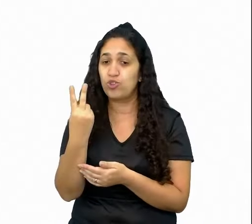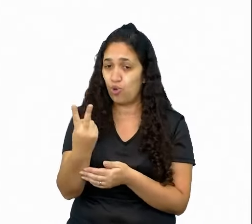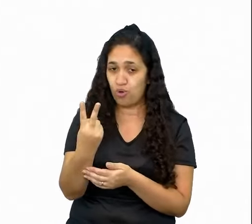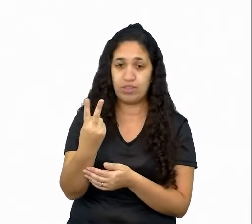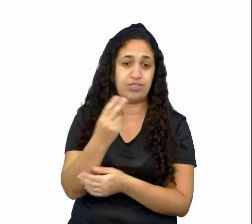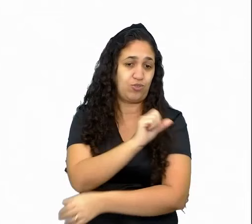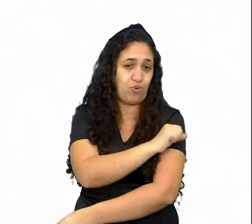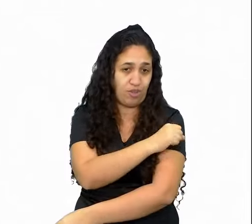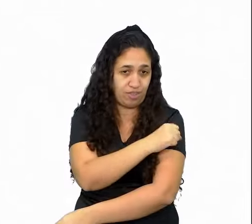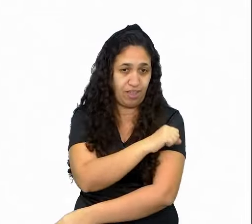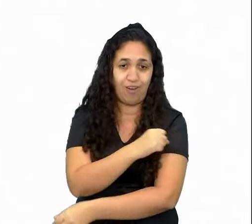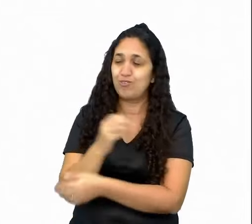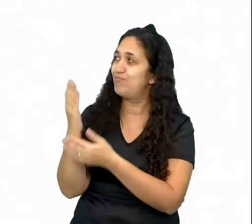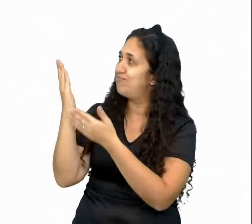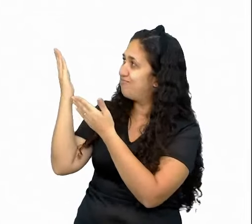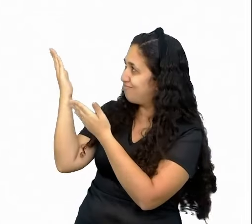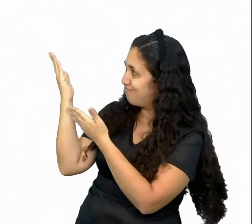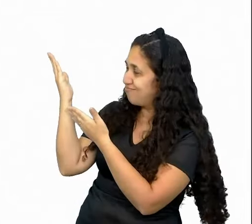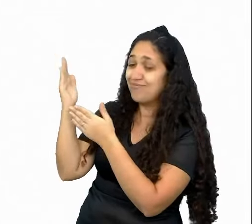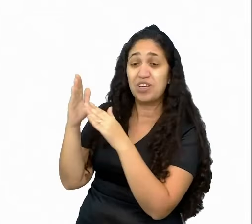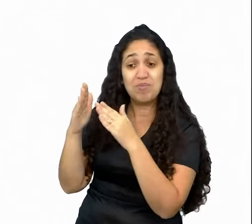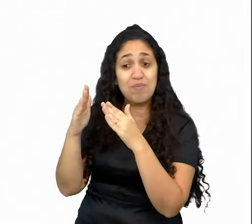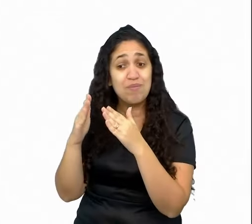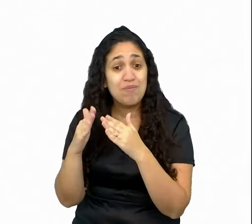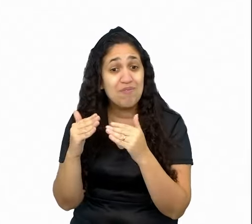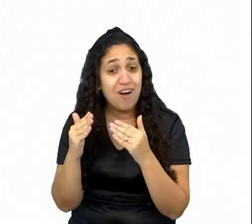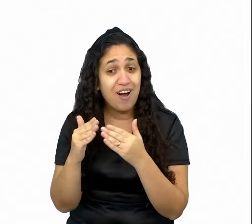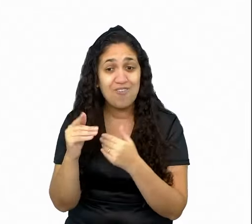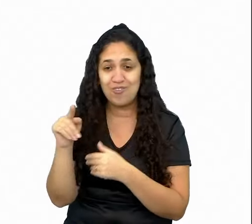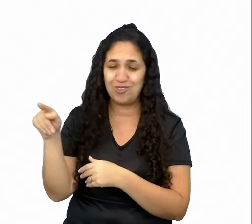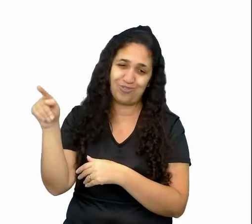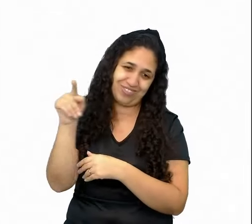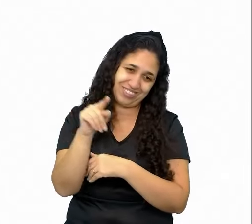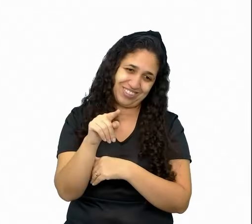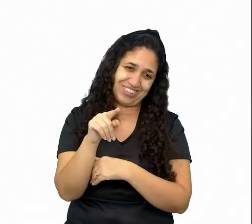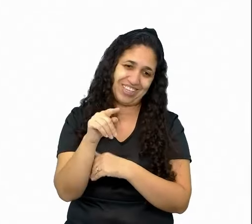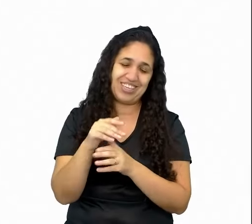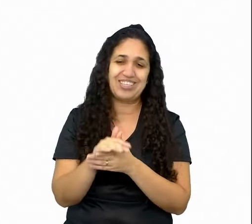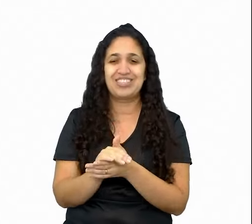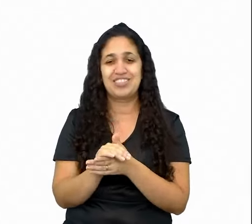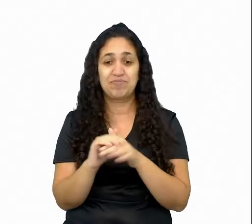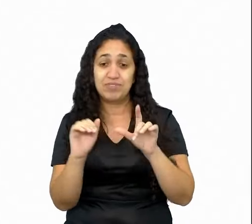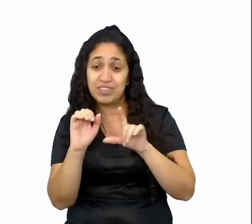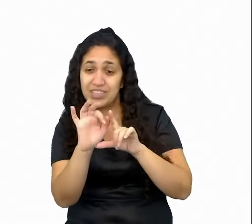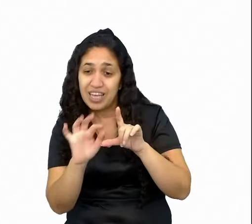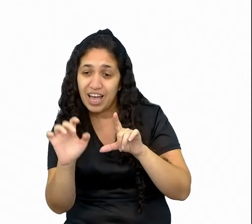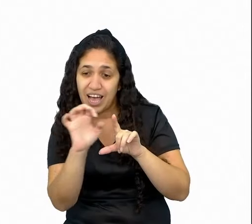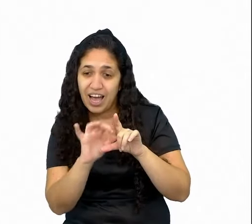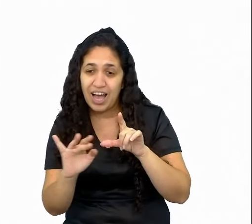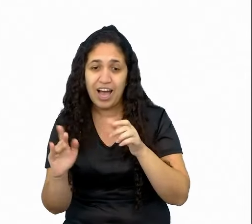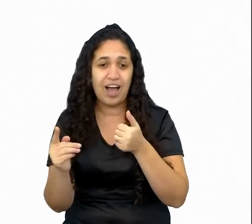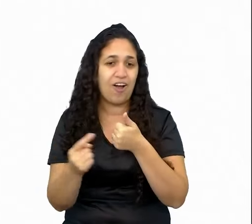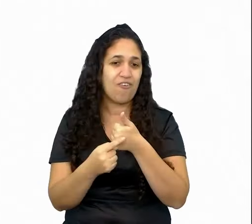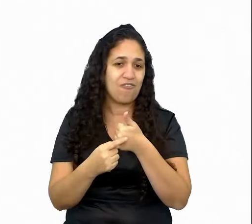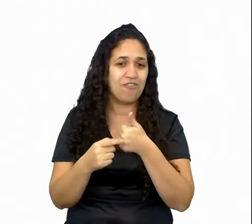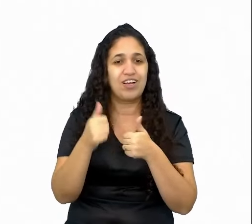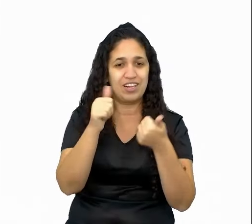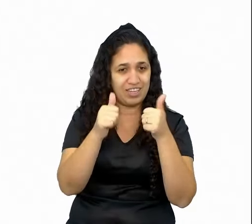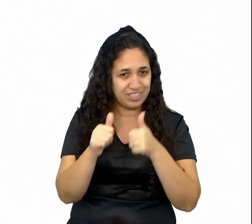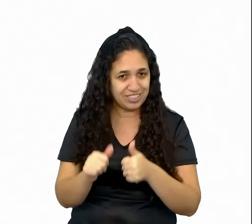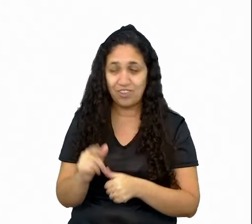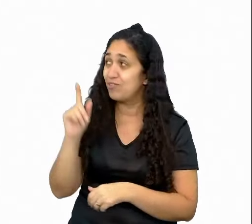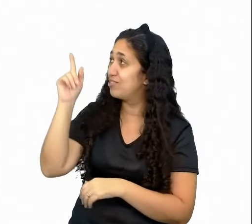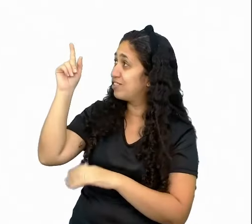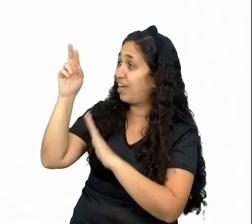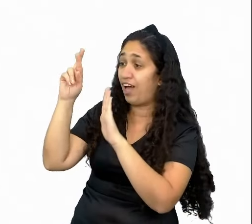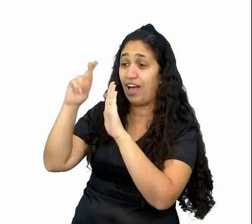ano. Deixe aí, por gentileza, façam, por favor, a avaliação de vocês.